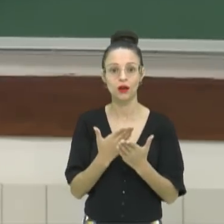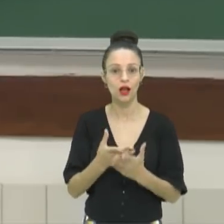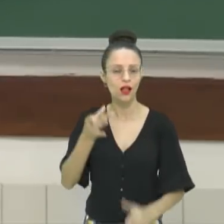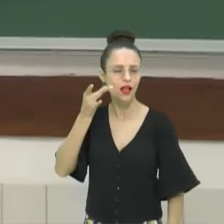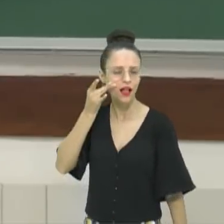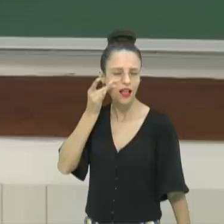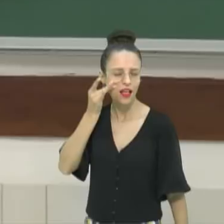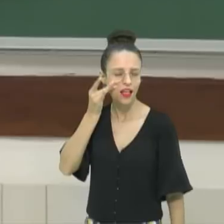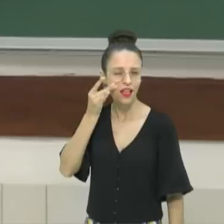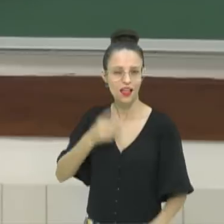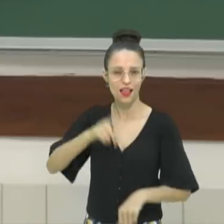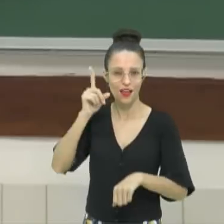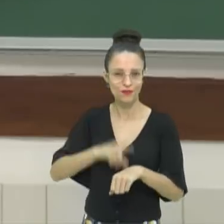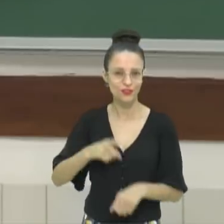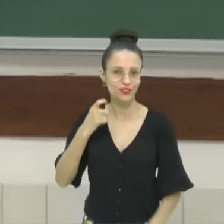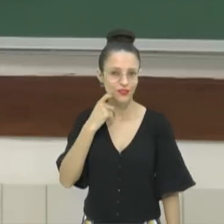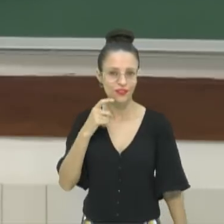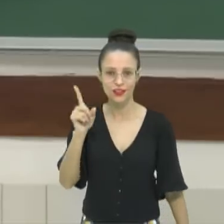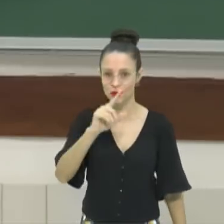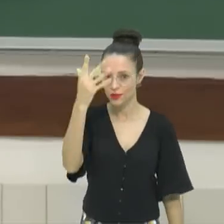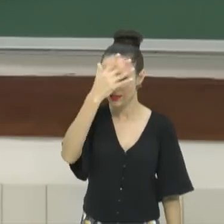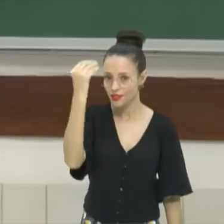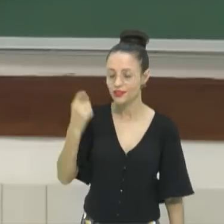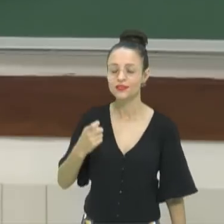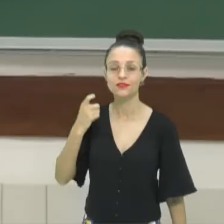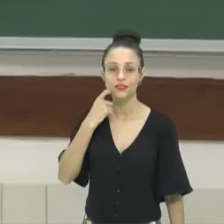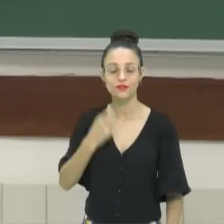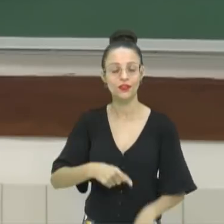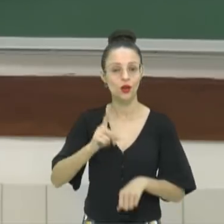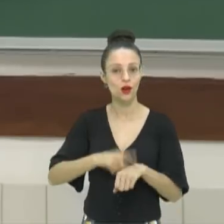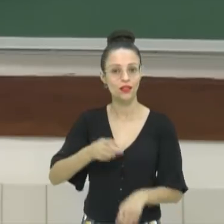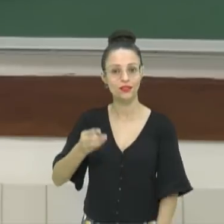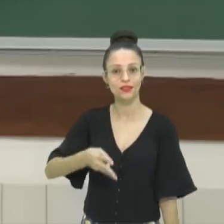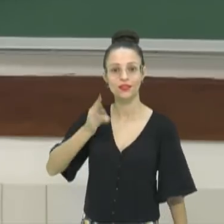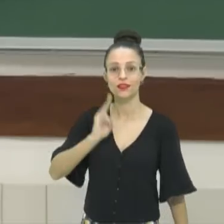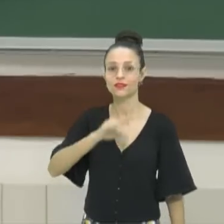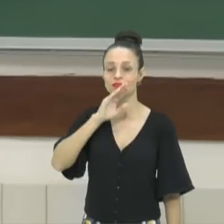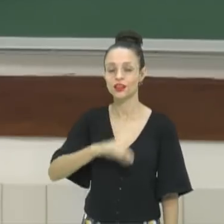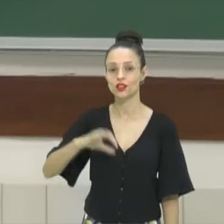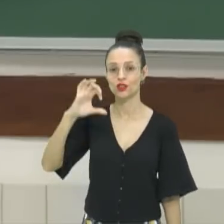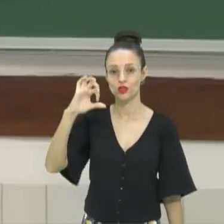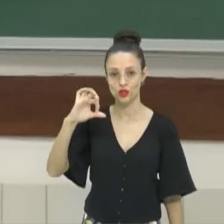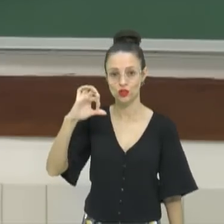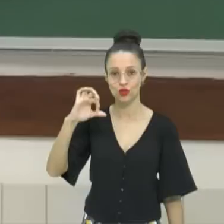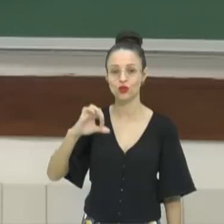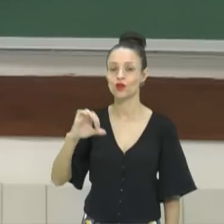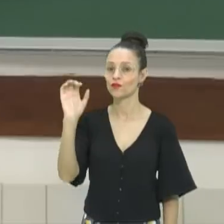vivo sexta-feira. Não esqueça, sexta-feira, às 15h,